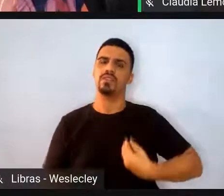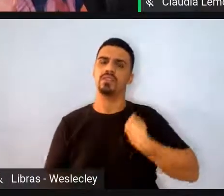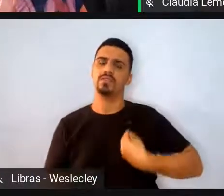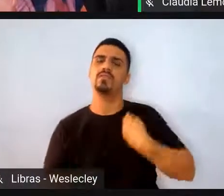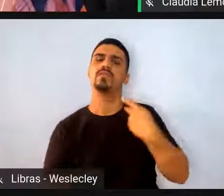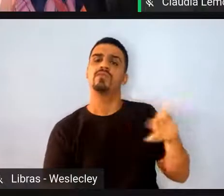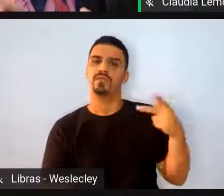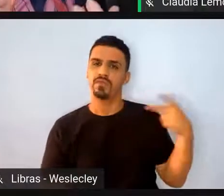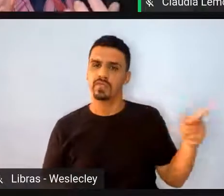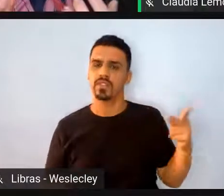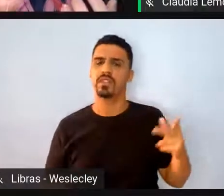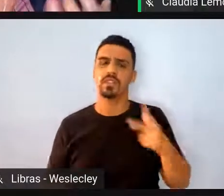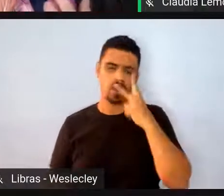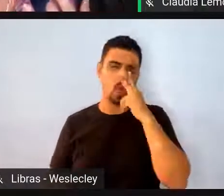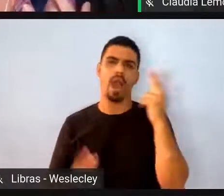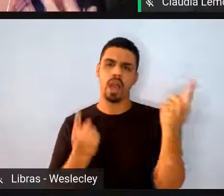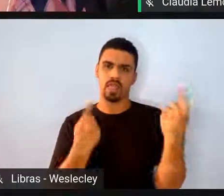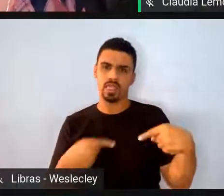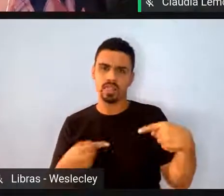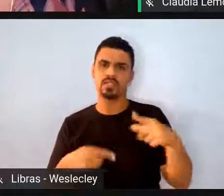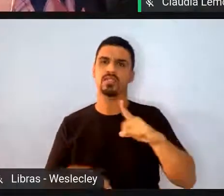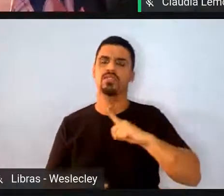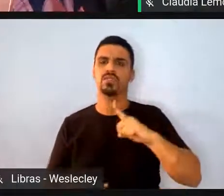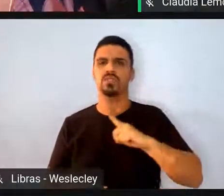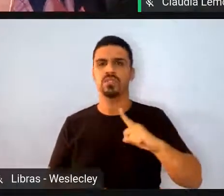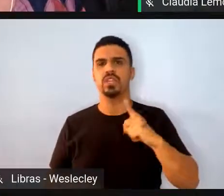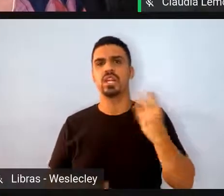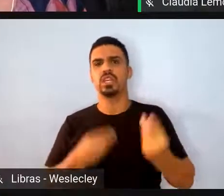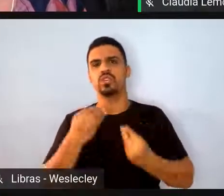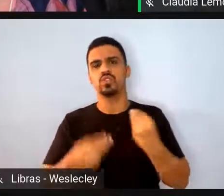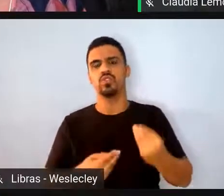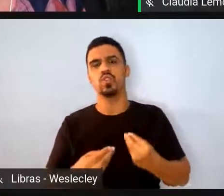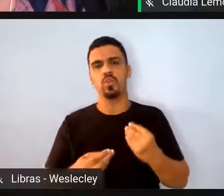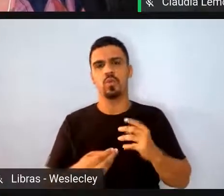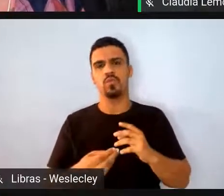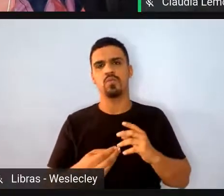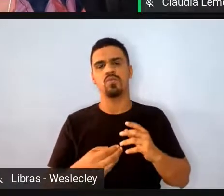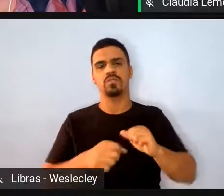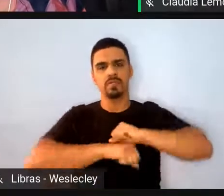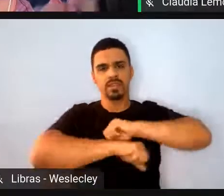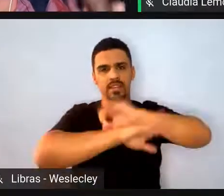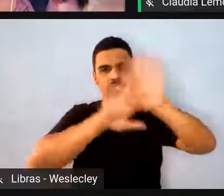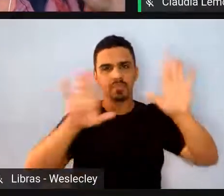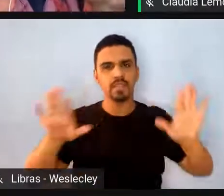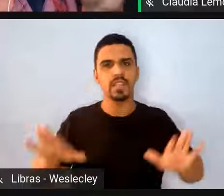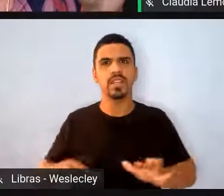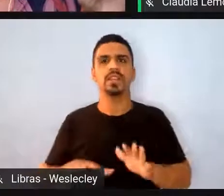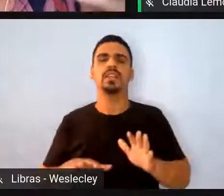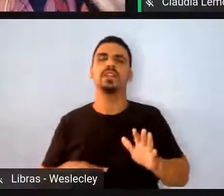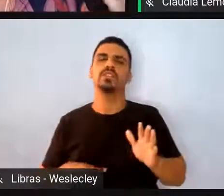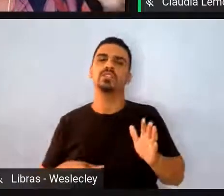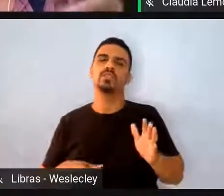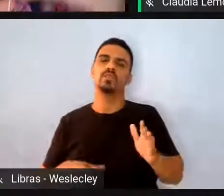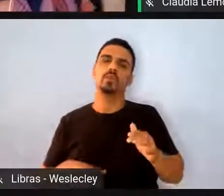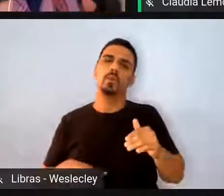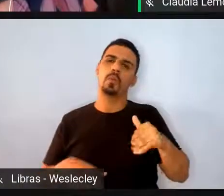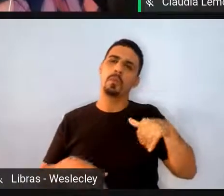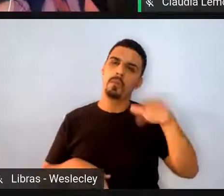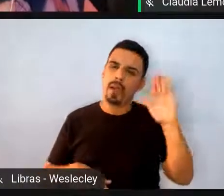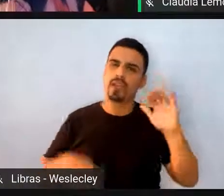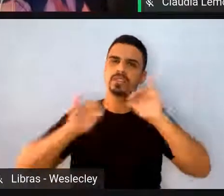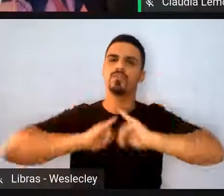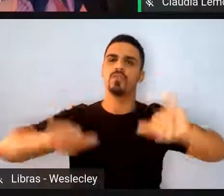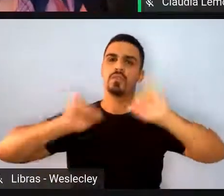esse desafio para os parlamentos de qualificar as informações, de torná-las mais transparentes, mais com mais publicidade, né, que é com